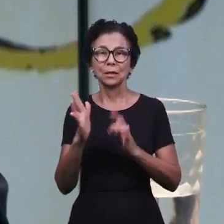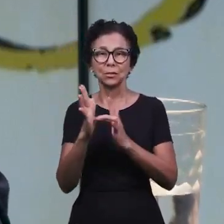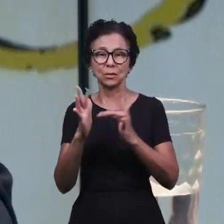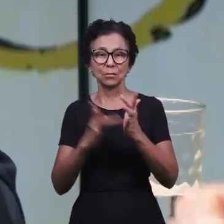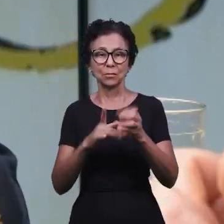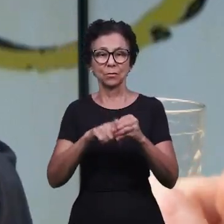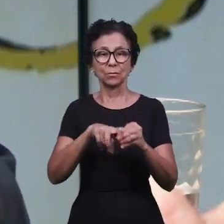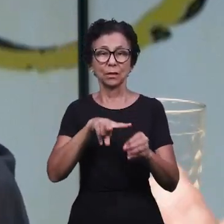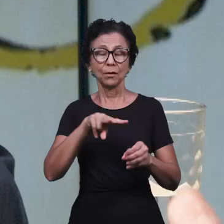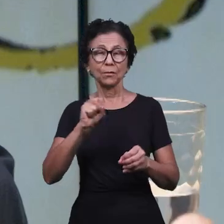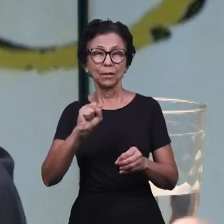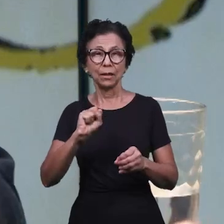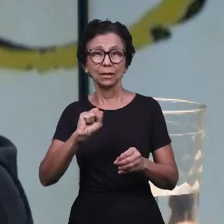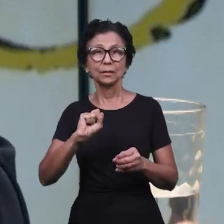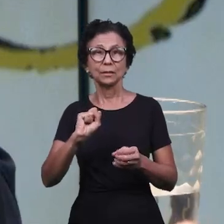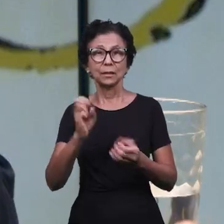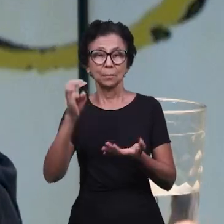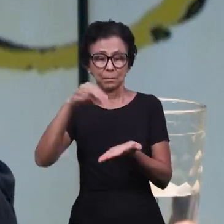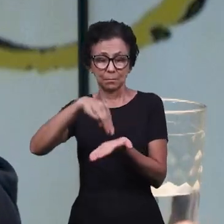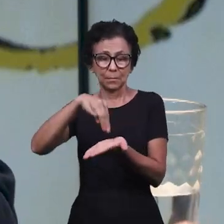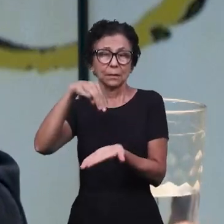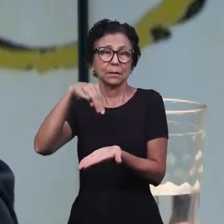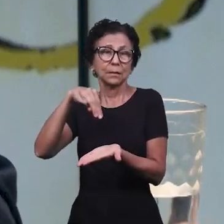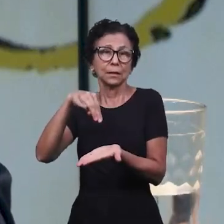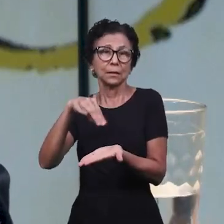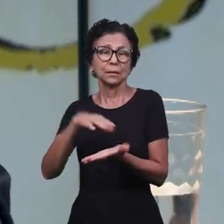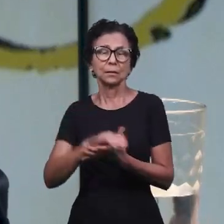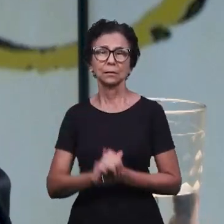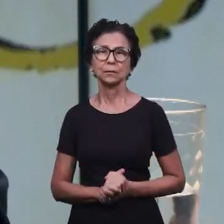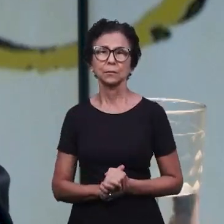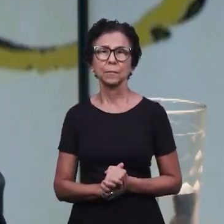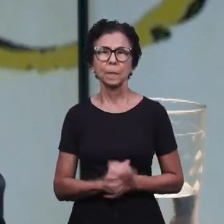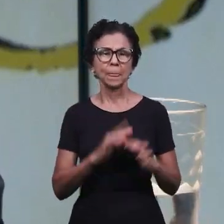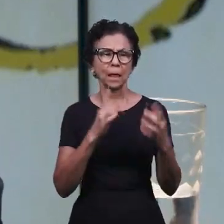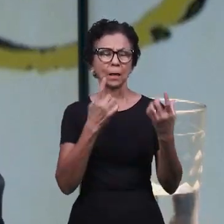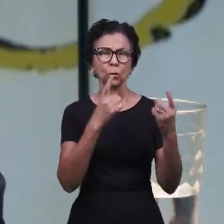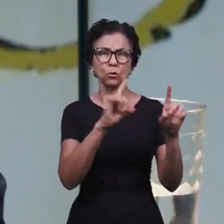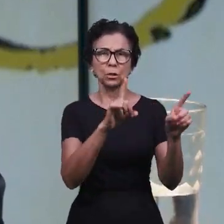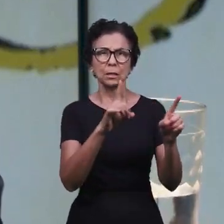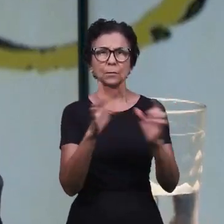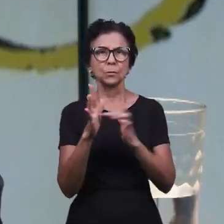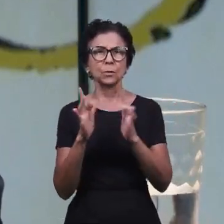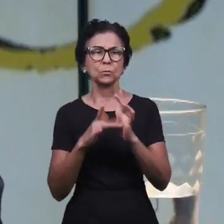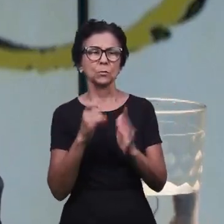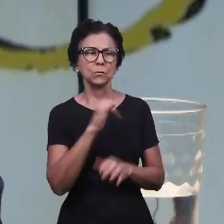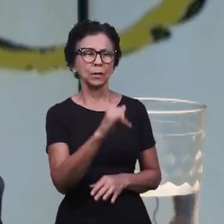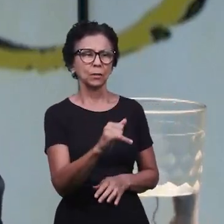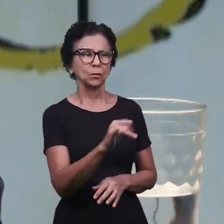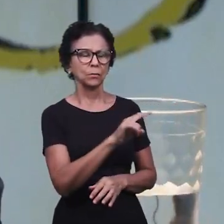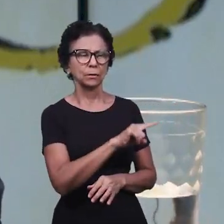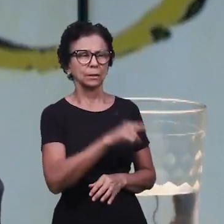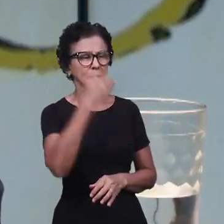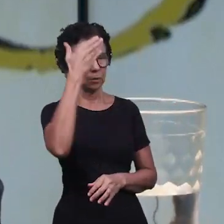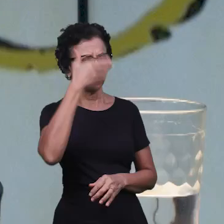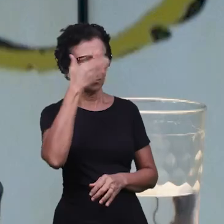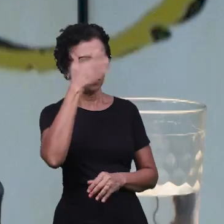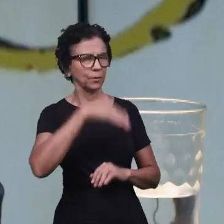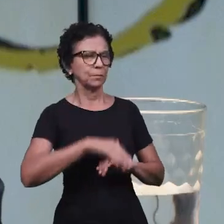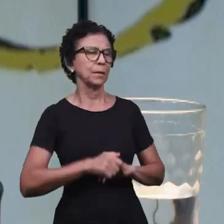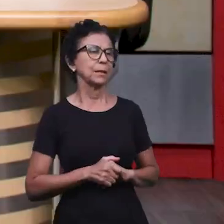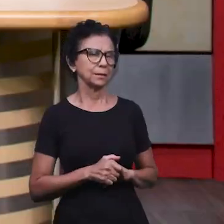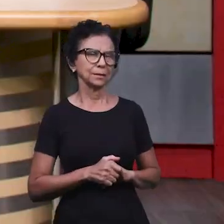o Senhor Jesus chegou a dizer para os seus discípulos: não beberei mais do fruto desta vide até que ele se cumpra no reino de meu Pai,